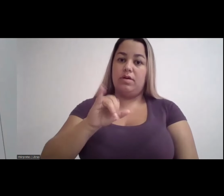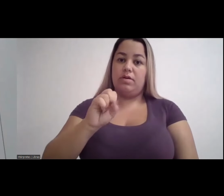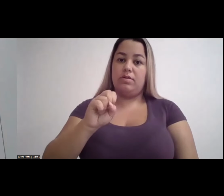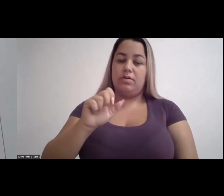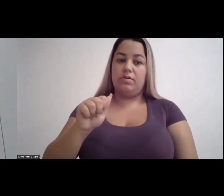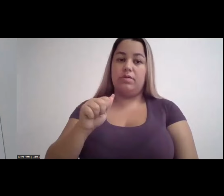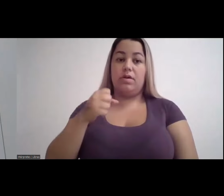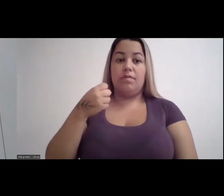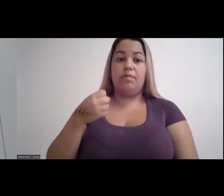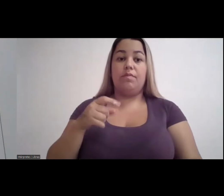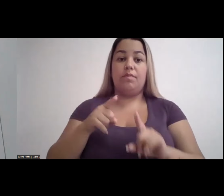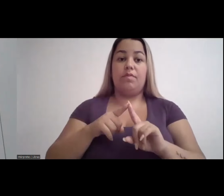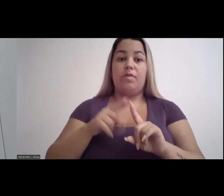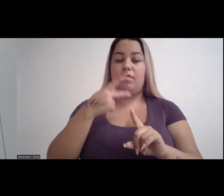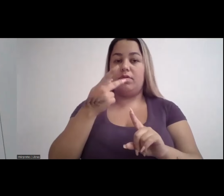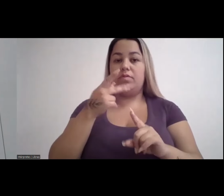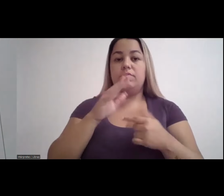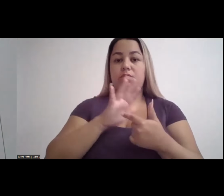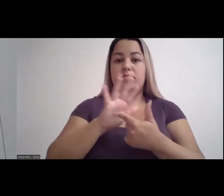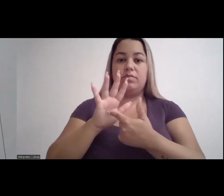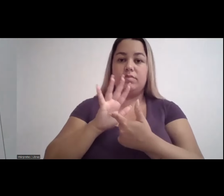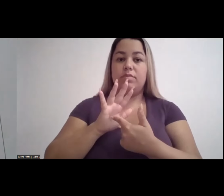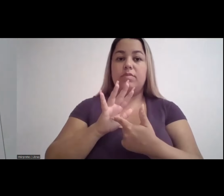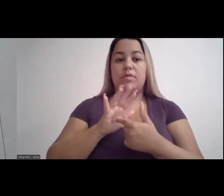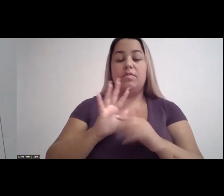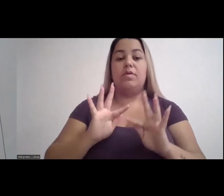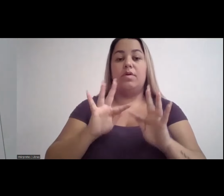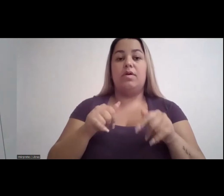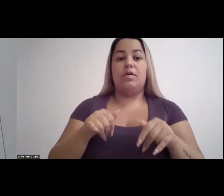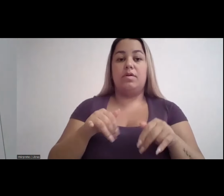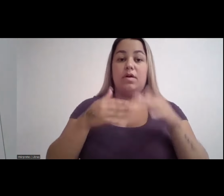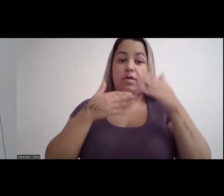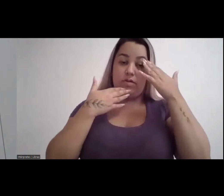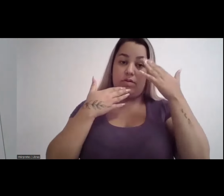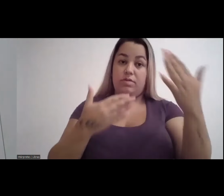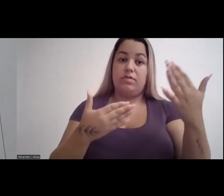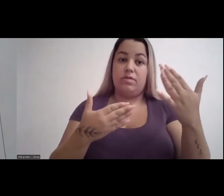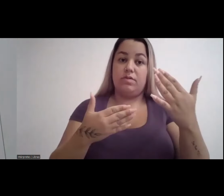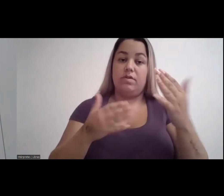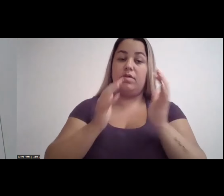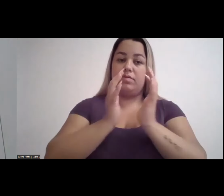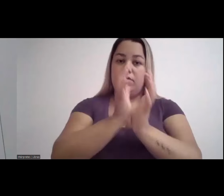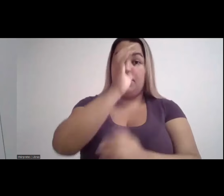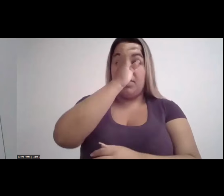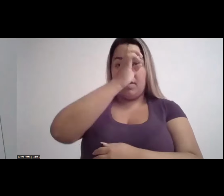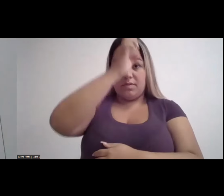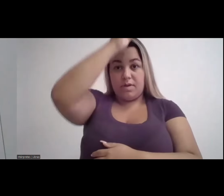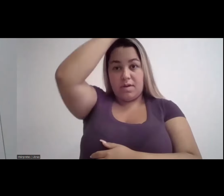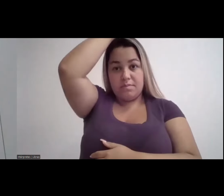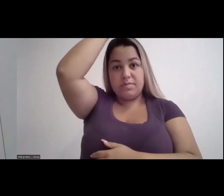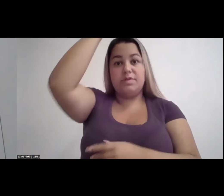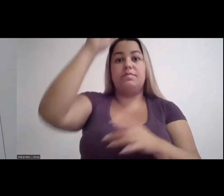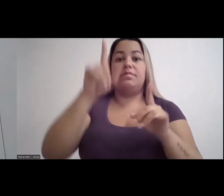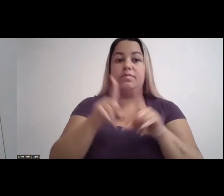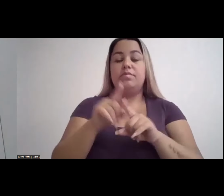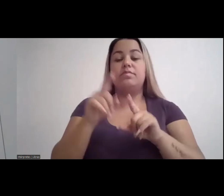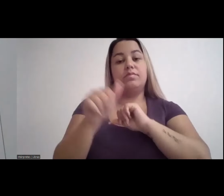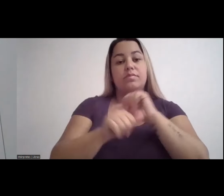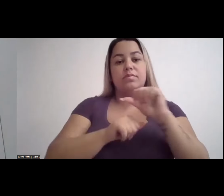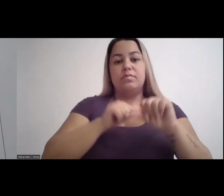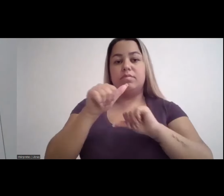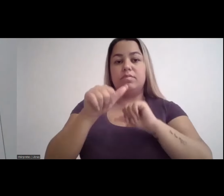pouquinho a Kawara vai apresentar. E, por fim, eu queria agradecer muito ao time DENAP, que está tornando